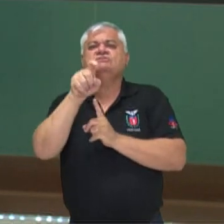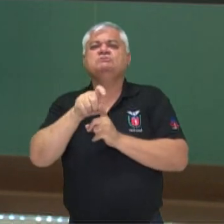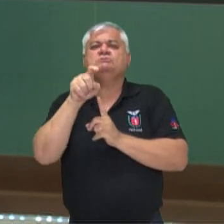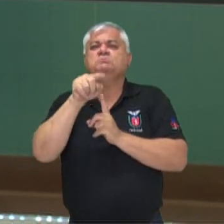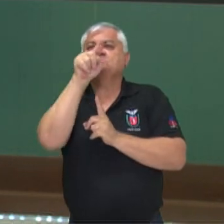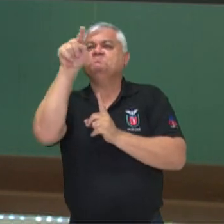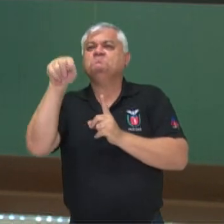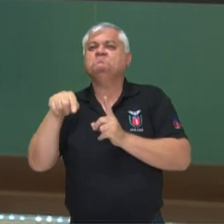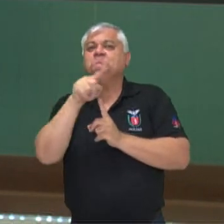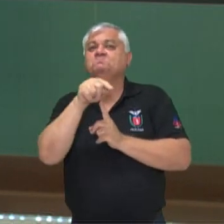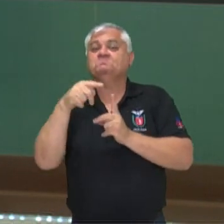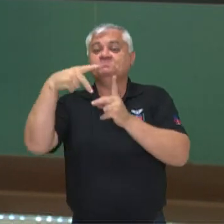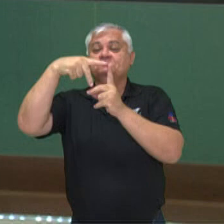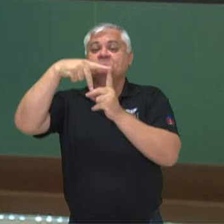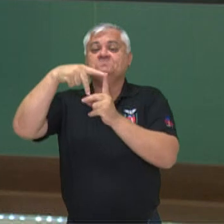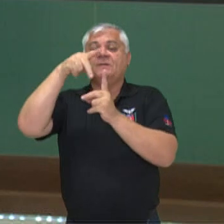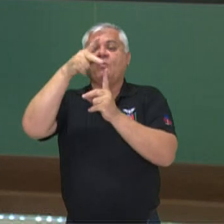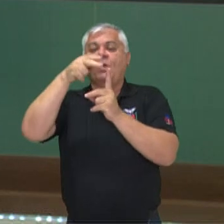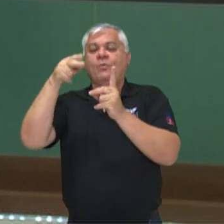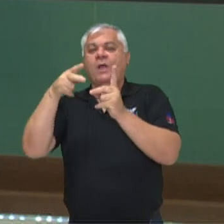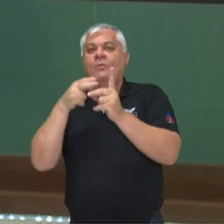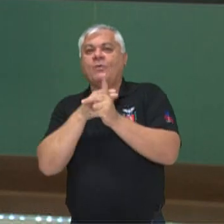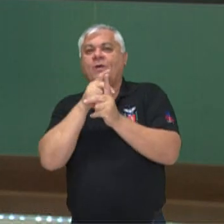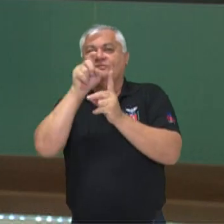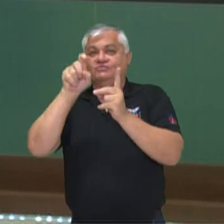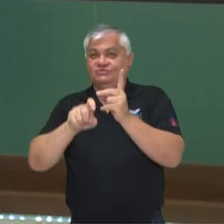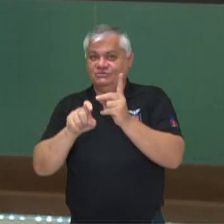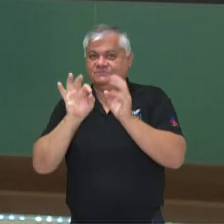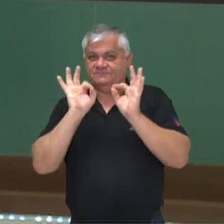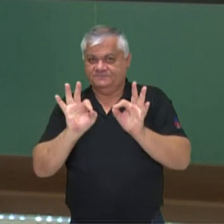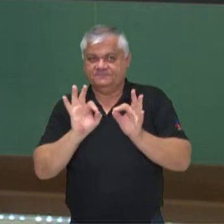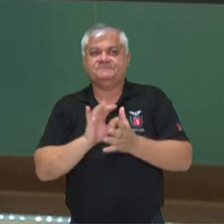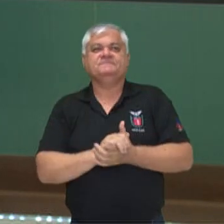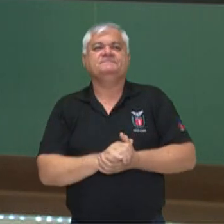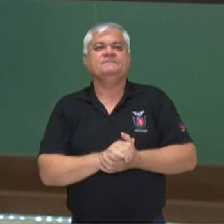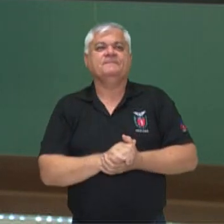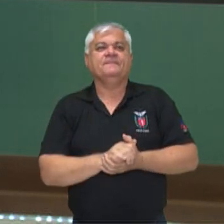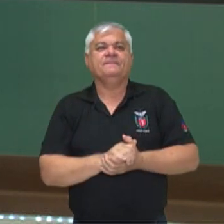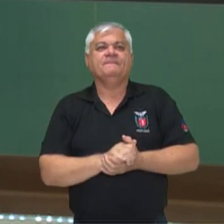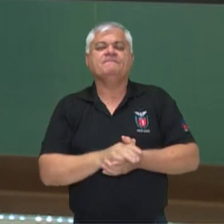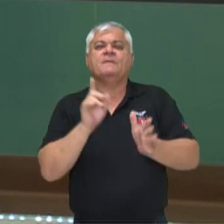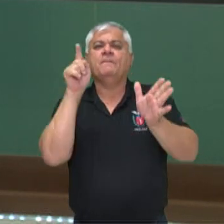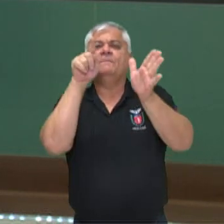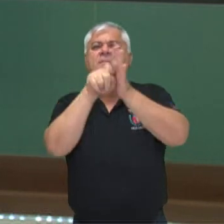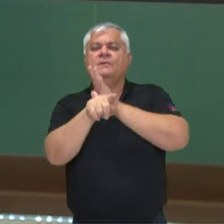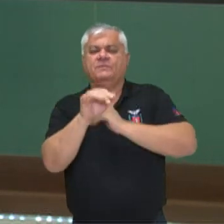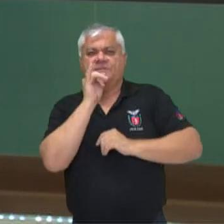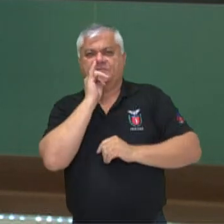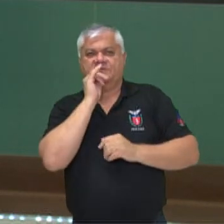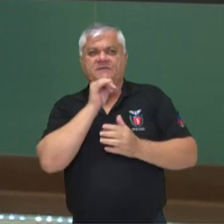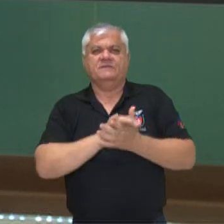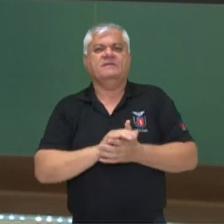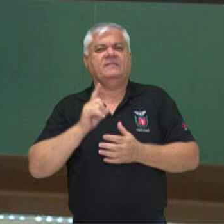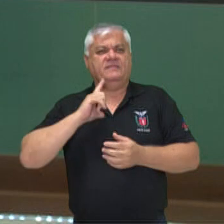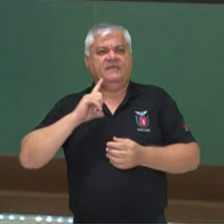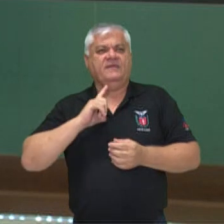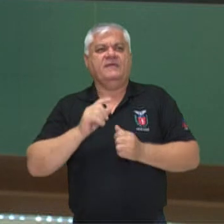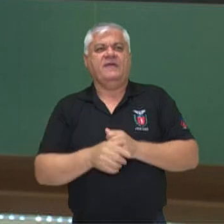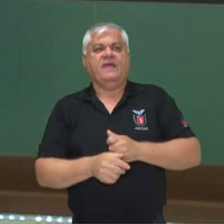x, ok? É um quadrado, todas as medidas são iguais, tá bom? E as perguntas são as seguintes, ó, tem várias